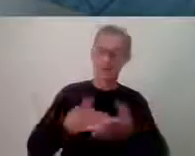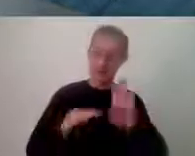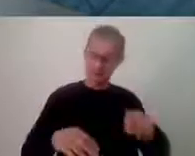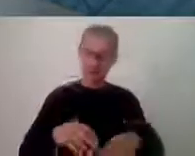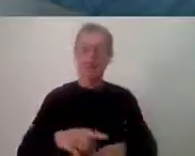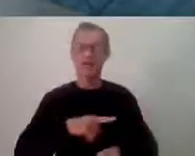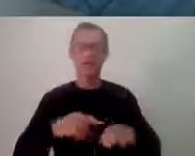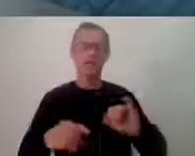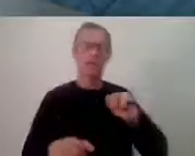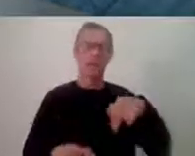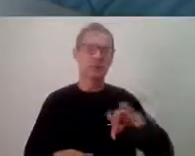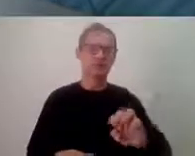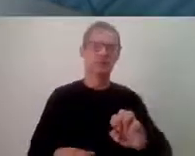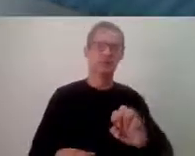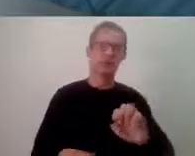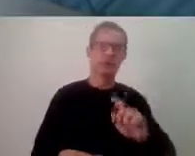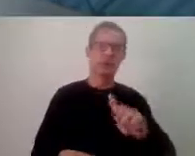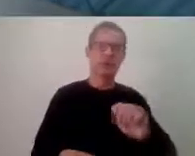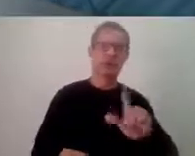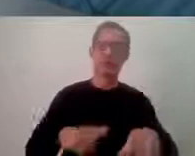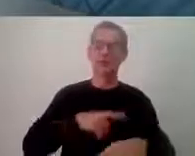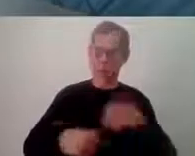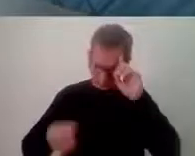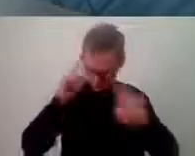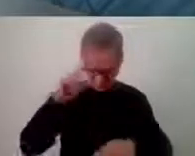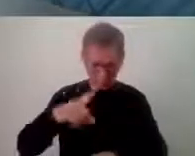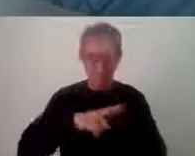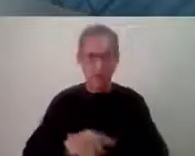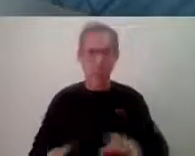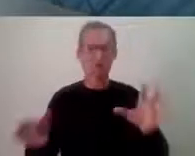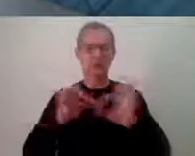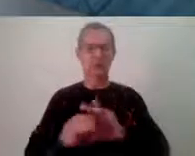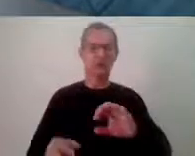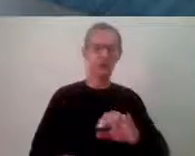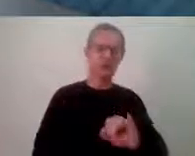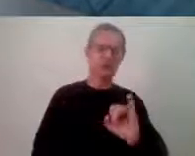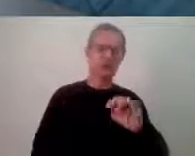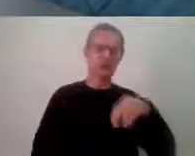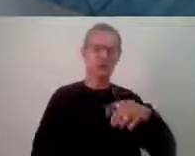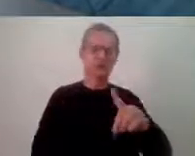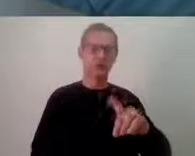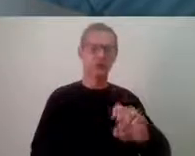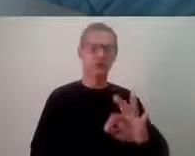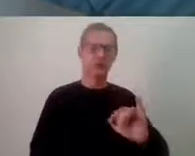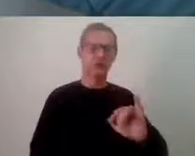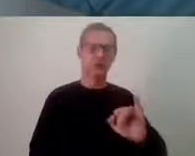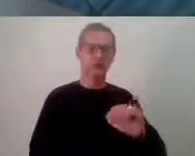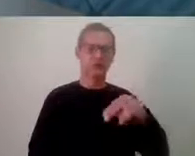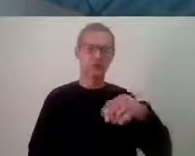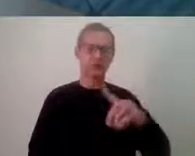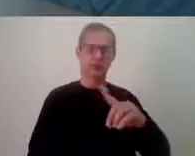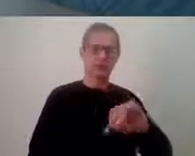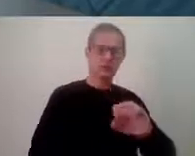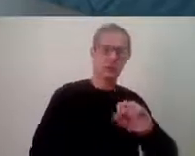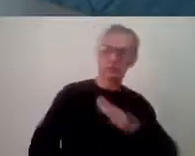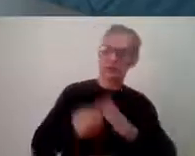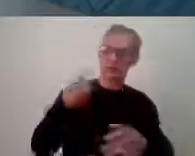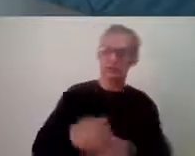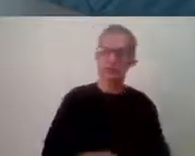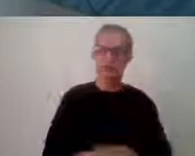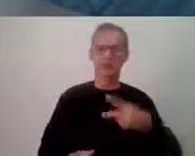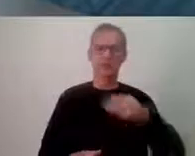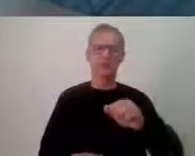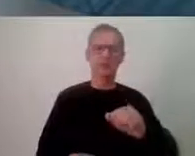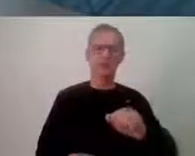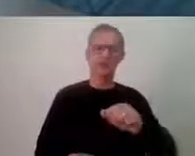ideia, nós temos as integrais indefinidas. As integrais indefinidas, elas são só a primeira parte do